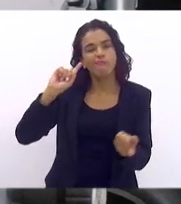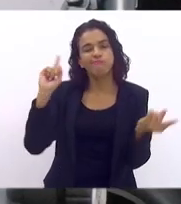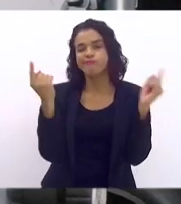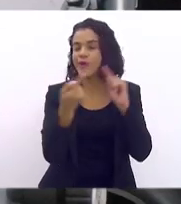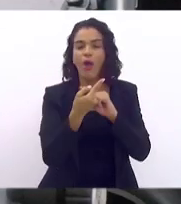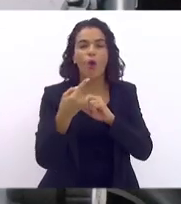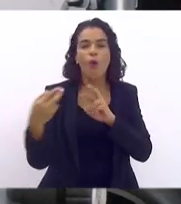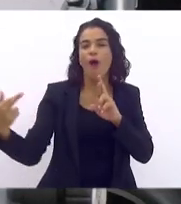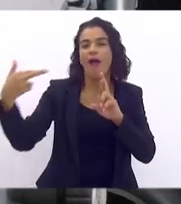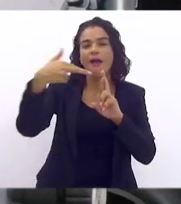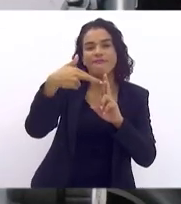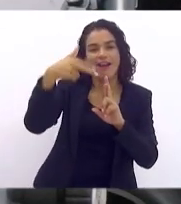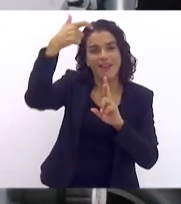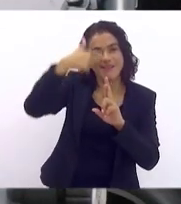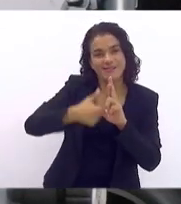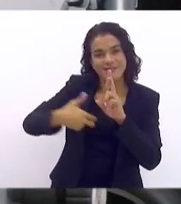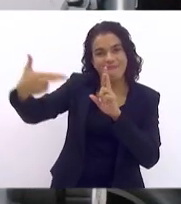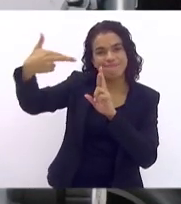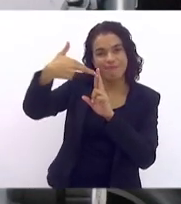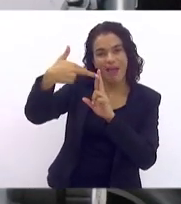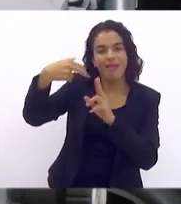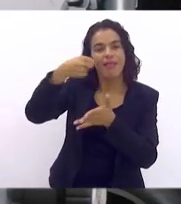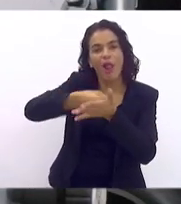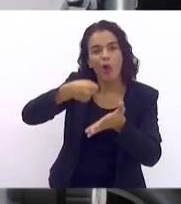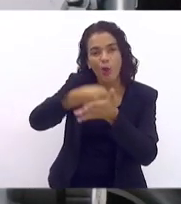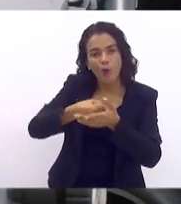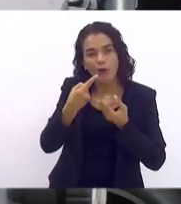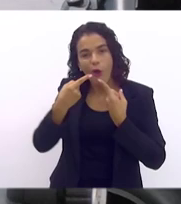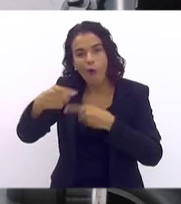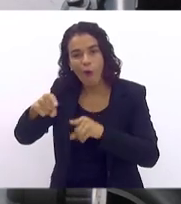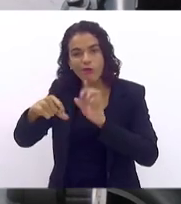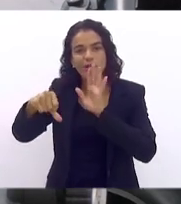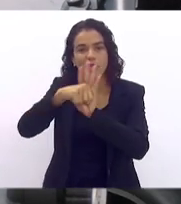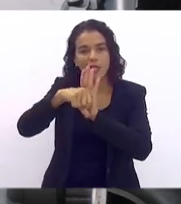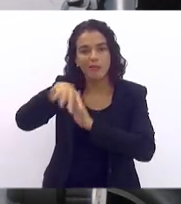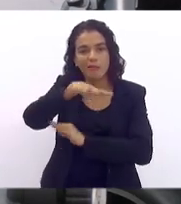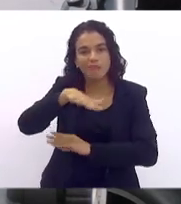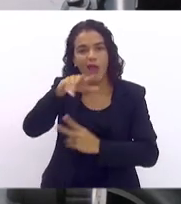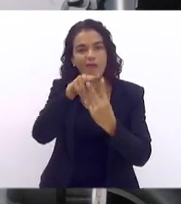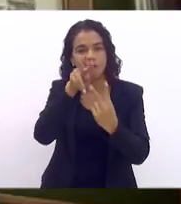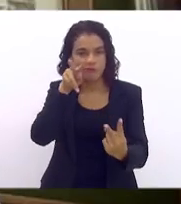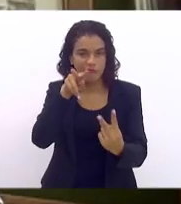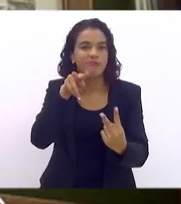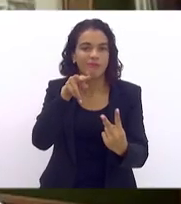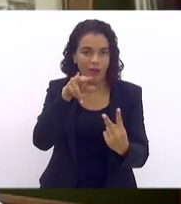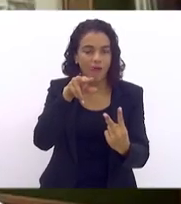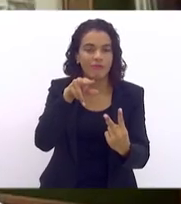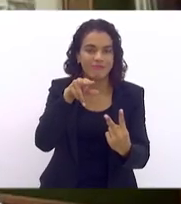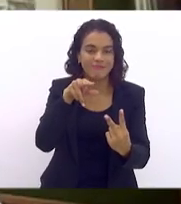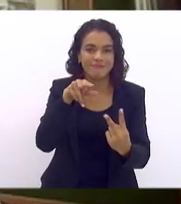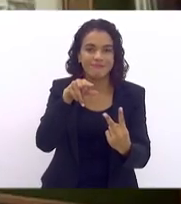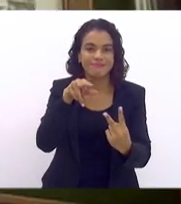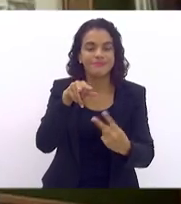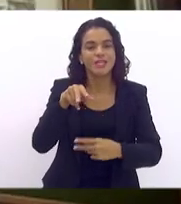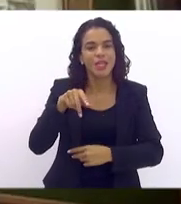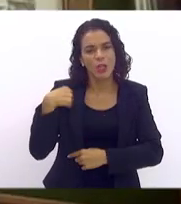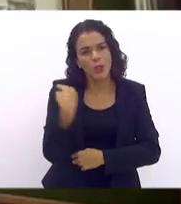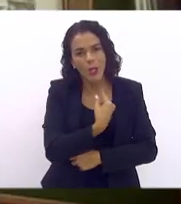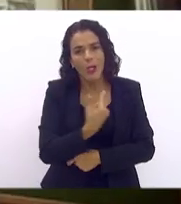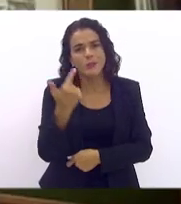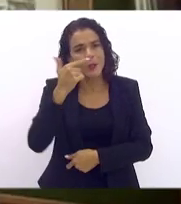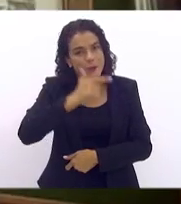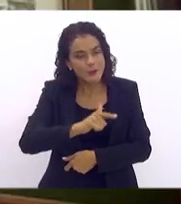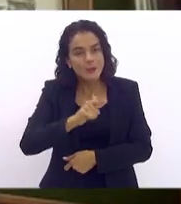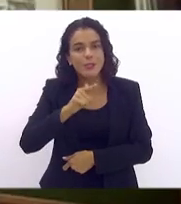questão da luta contra esses crimes no ambiente virtual, né? Nós já